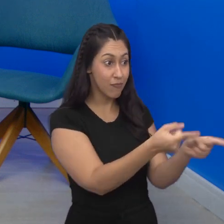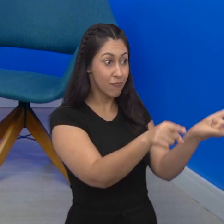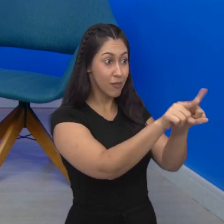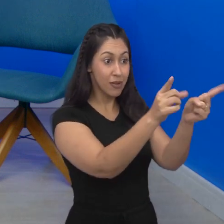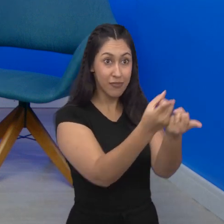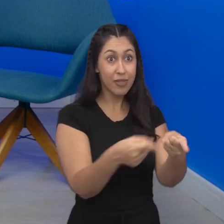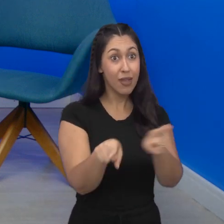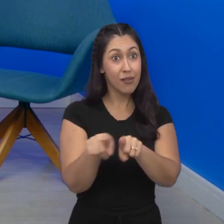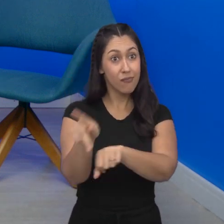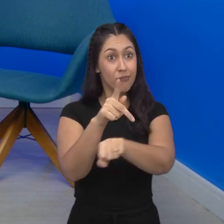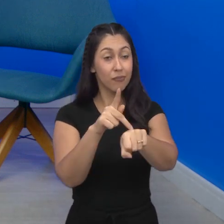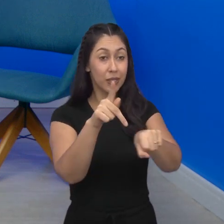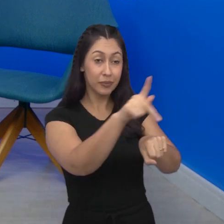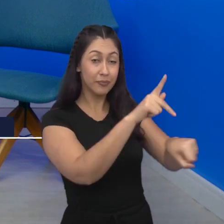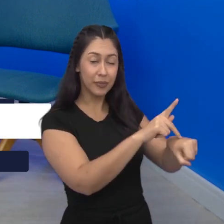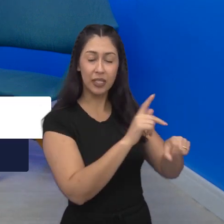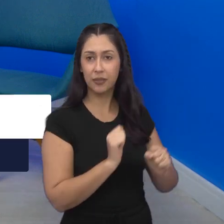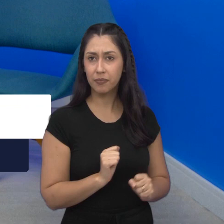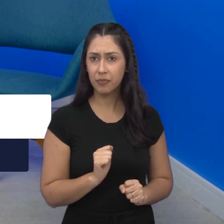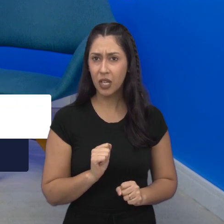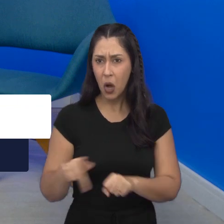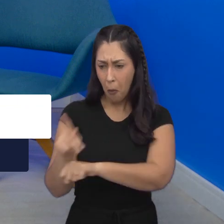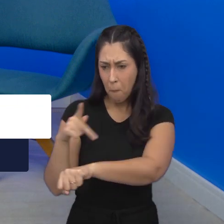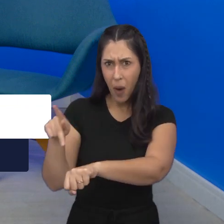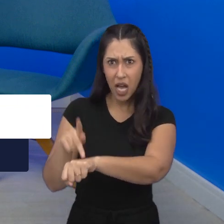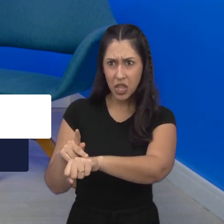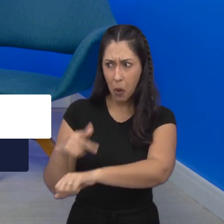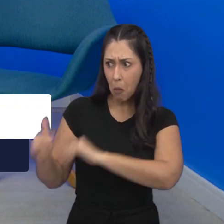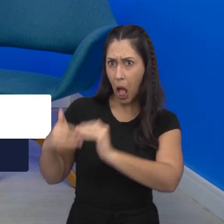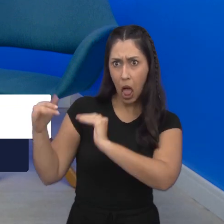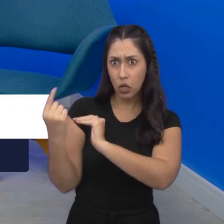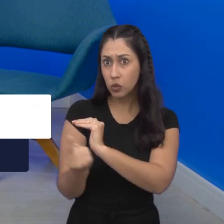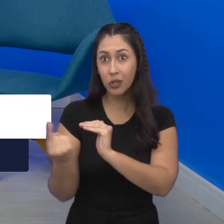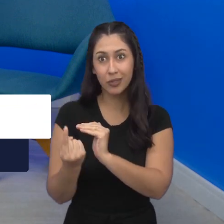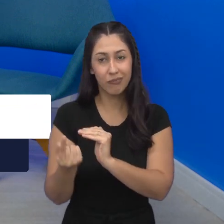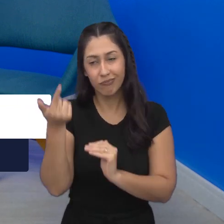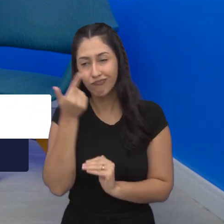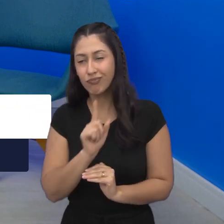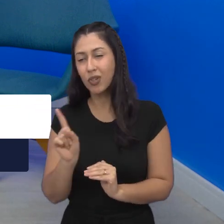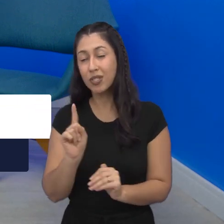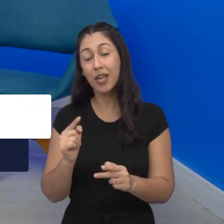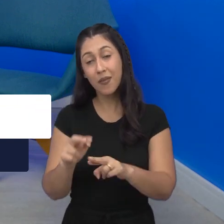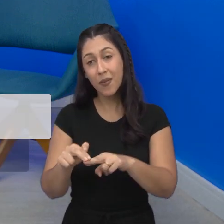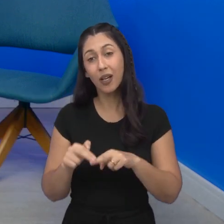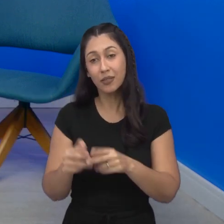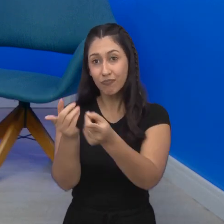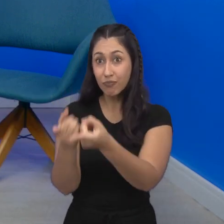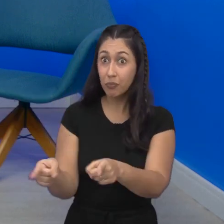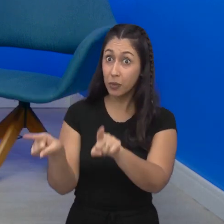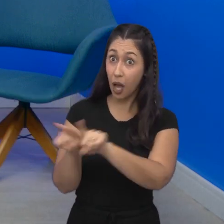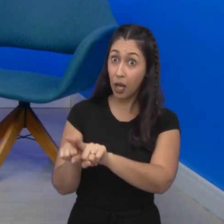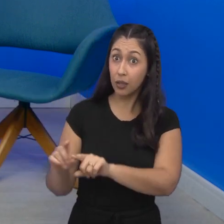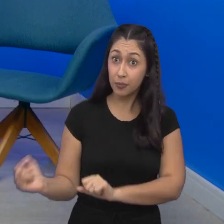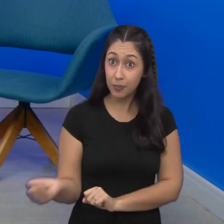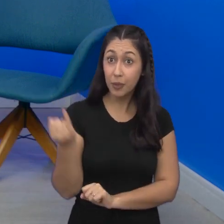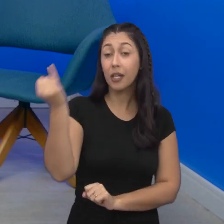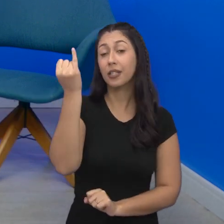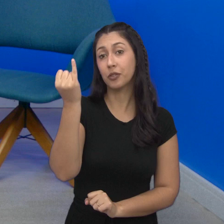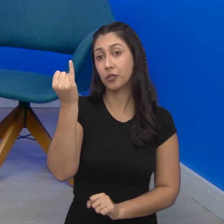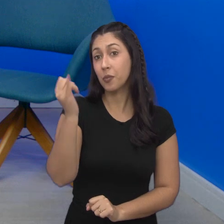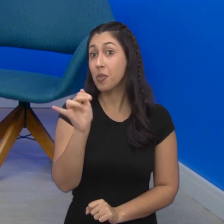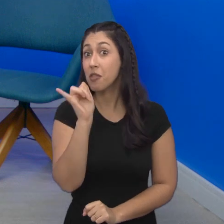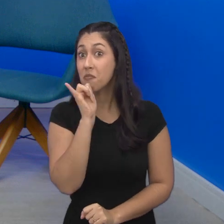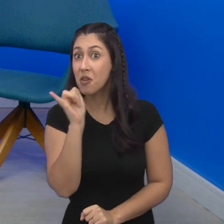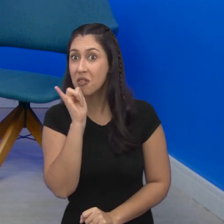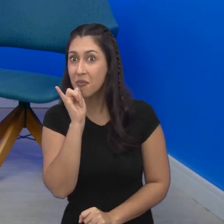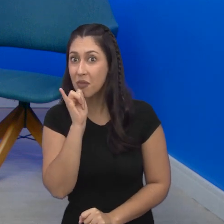com outras nações. Nenhum país se desenvolve sozinho e por isso essas parcerias são tão importantes. Uma das mais significativas